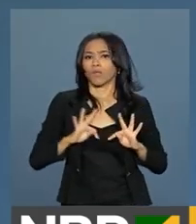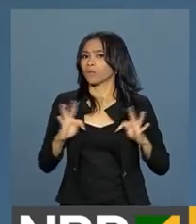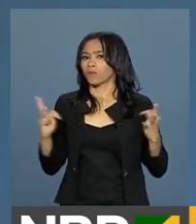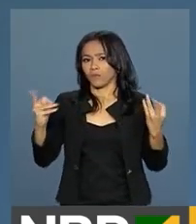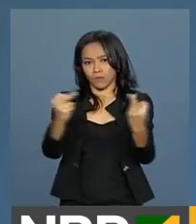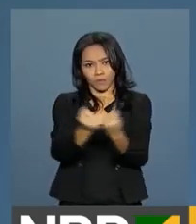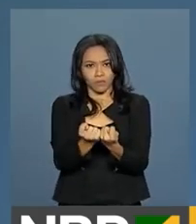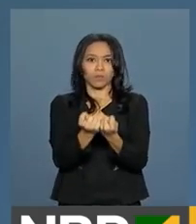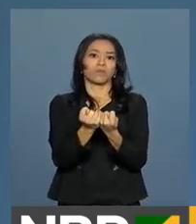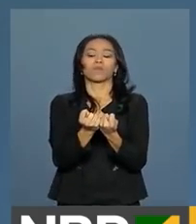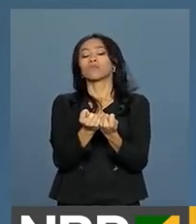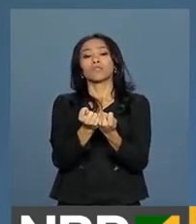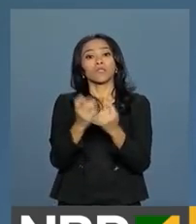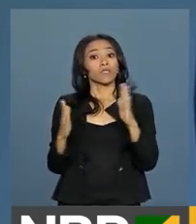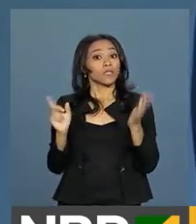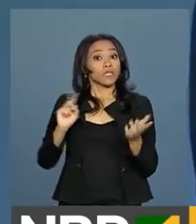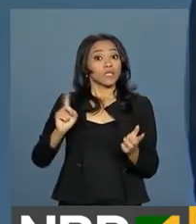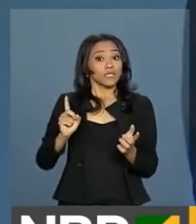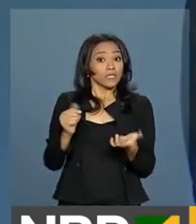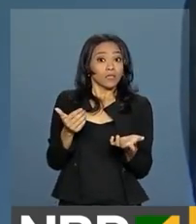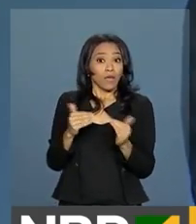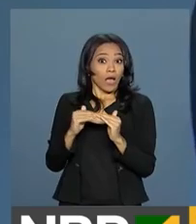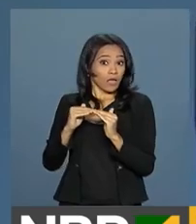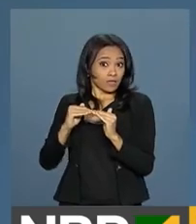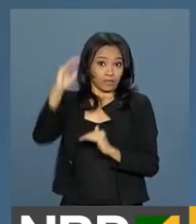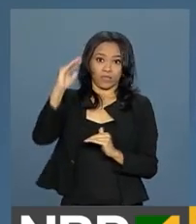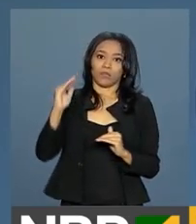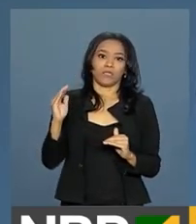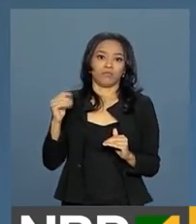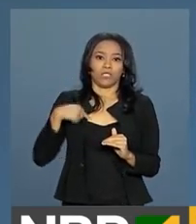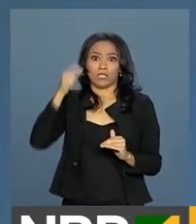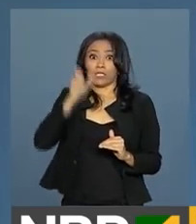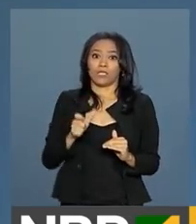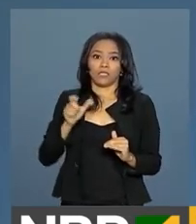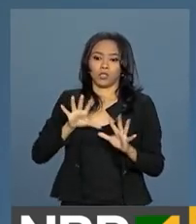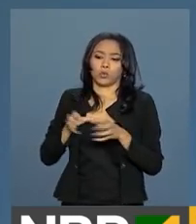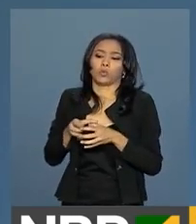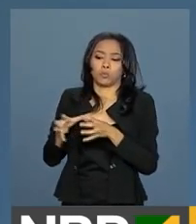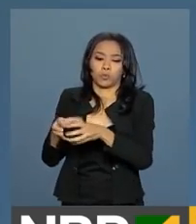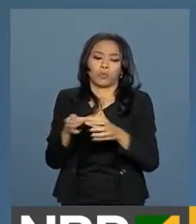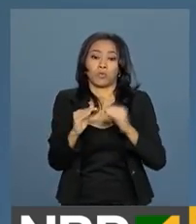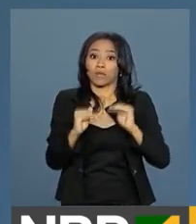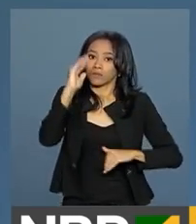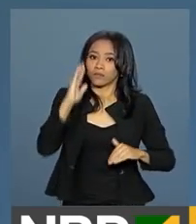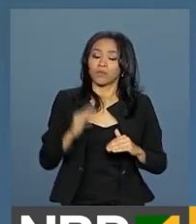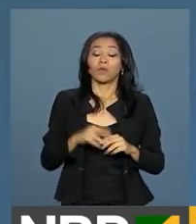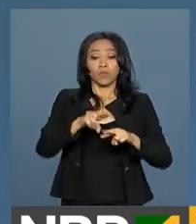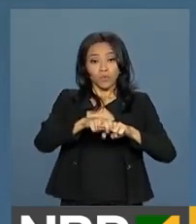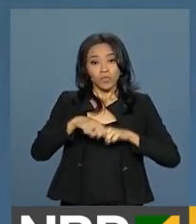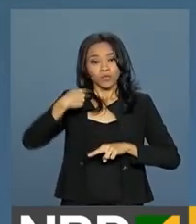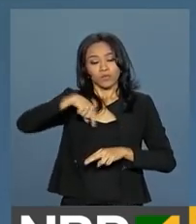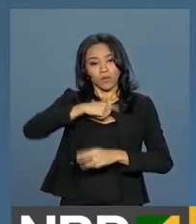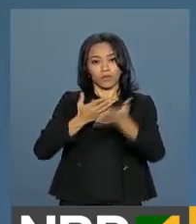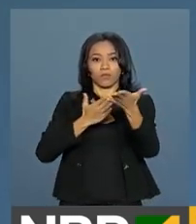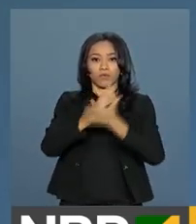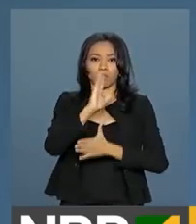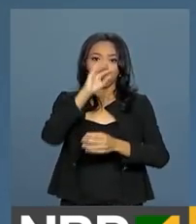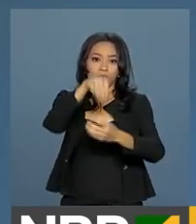acima de interesses setoriais por isso logo no início nós aprovamos no congresso nacional